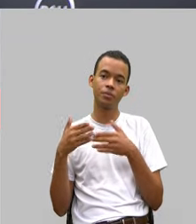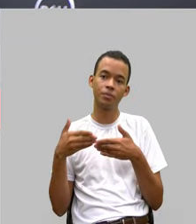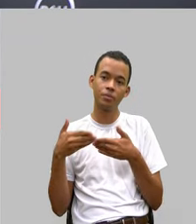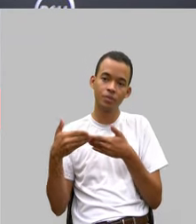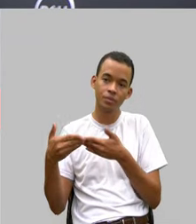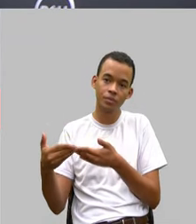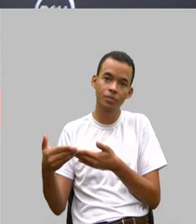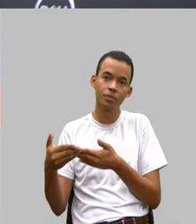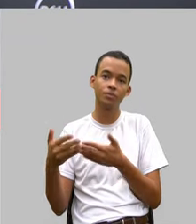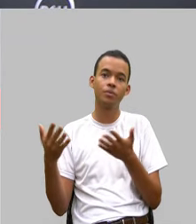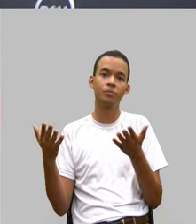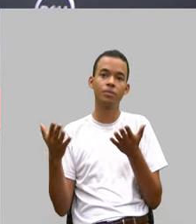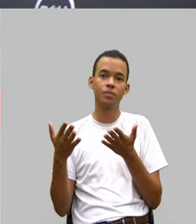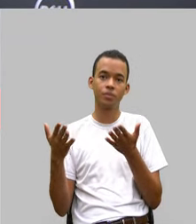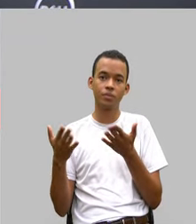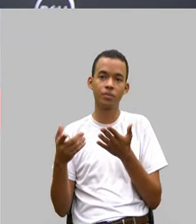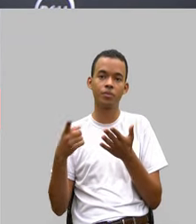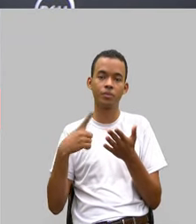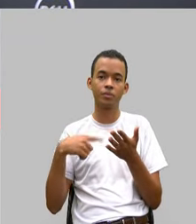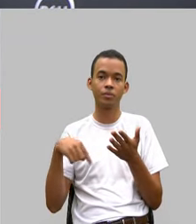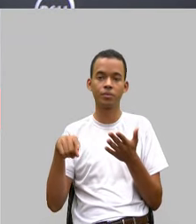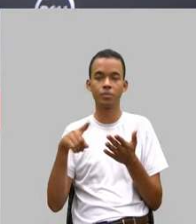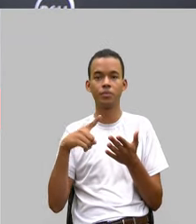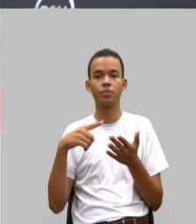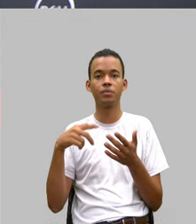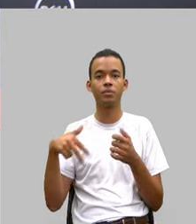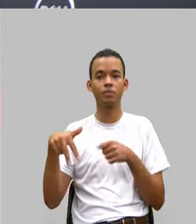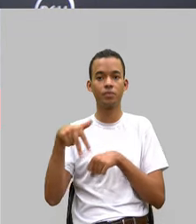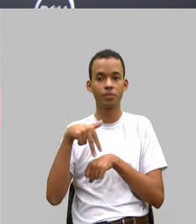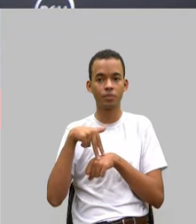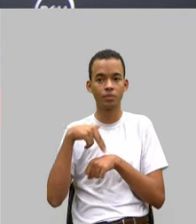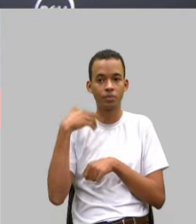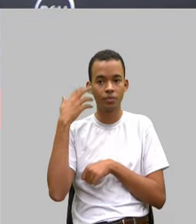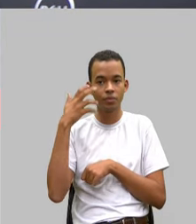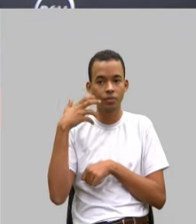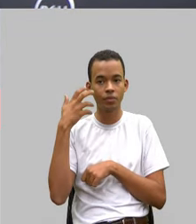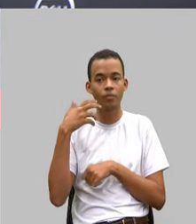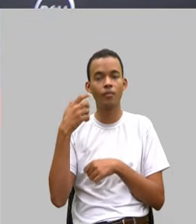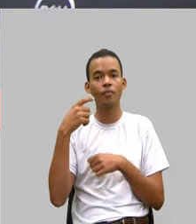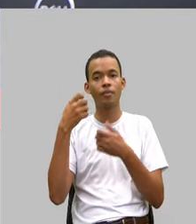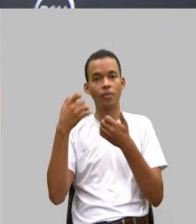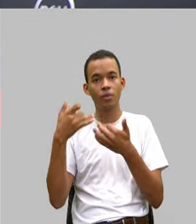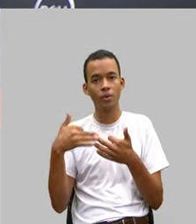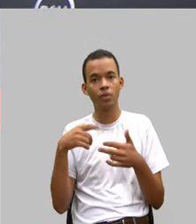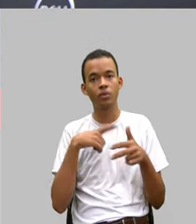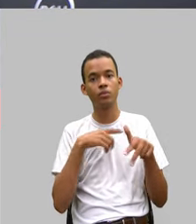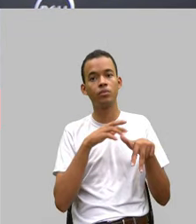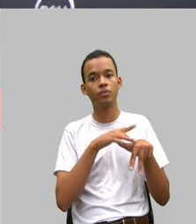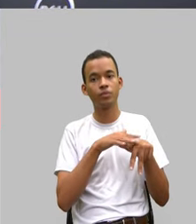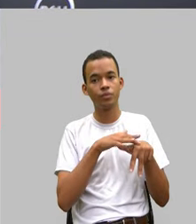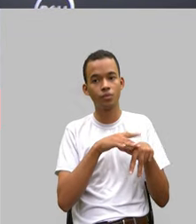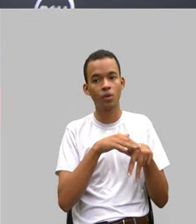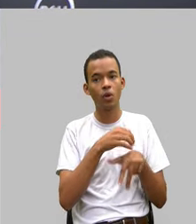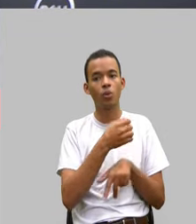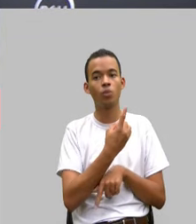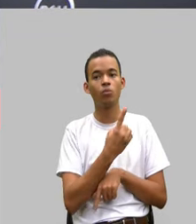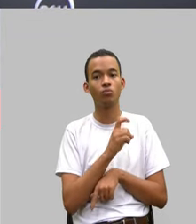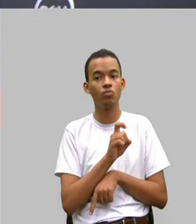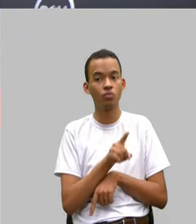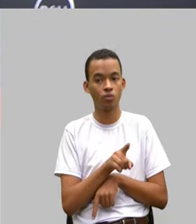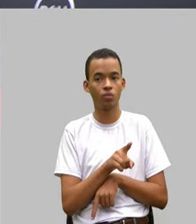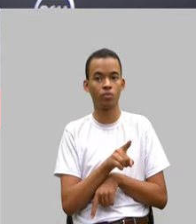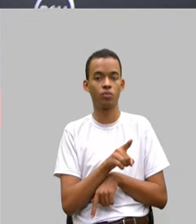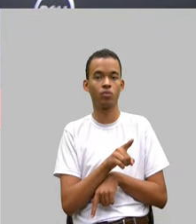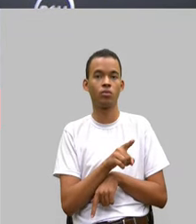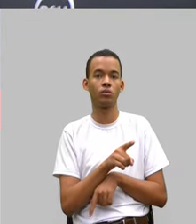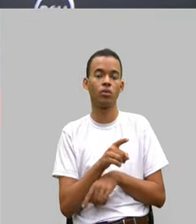aqui é trazer alguns casos né hoje eu acompanho já atend de mais de 1000 pacientes não diretamente com a